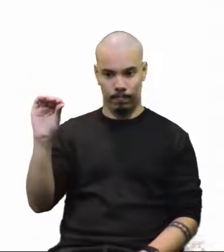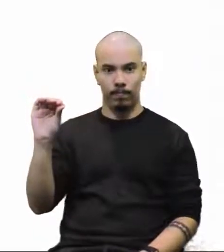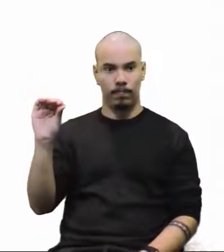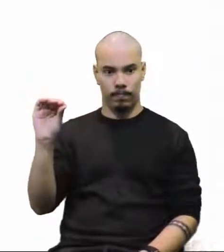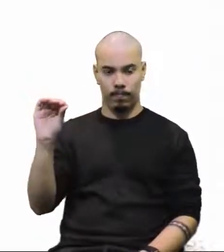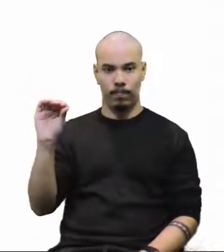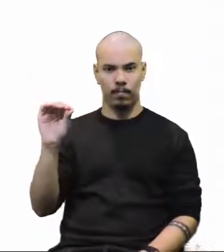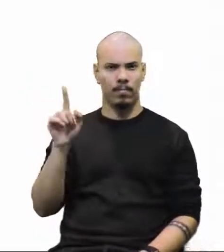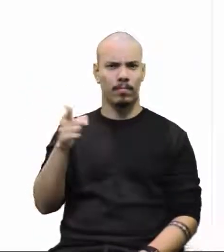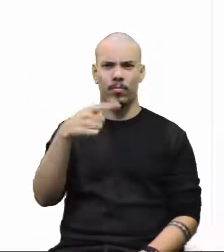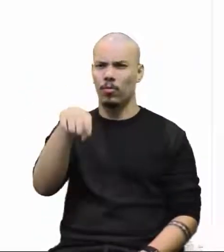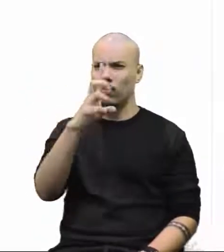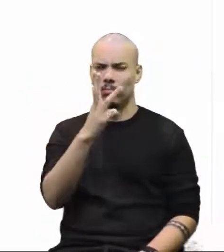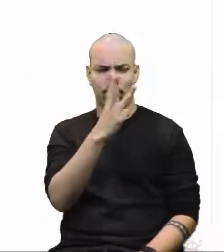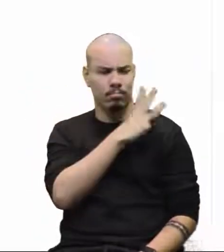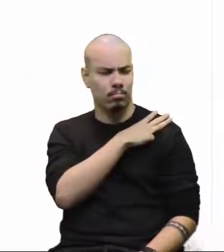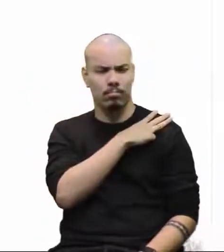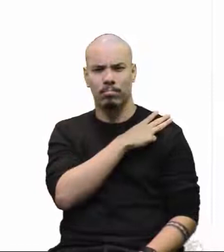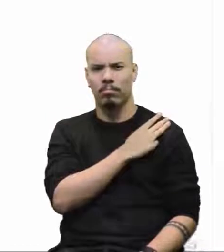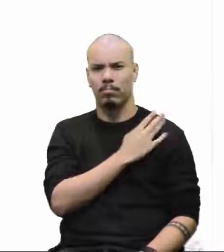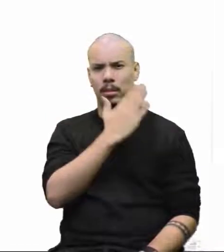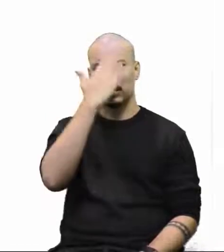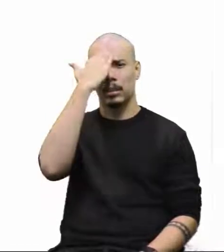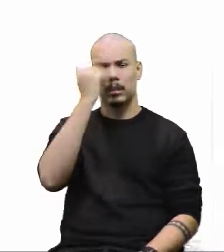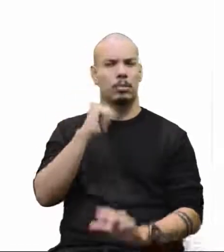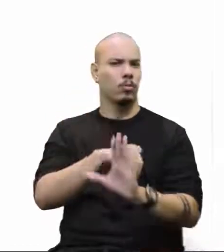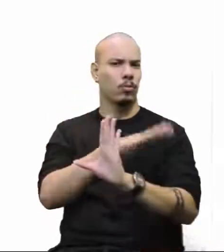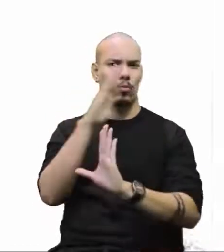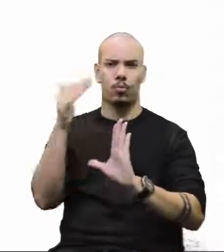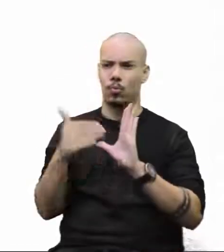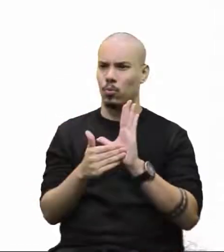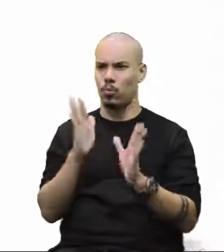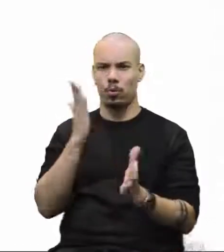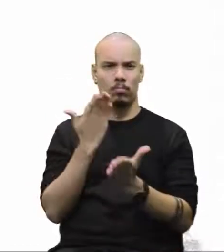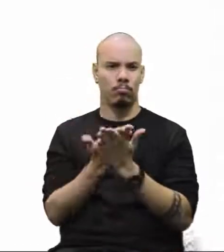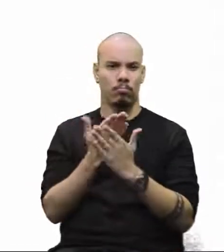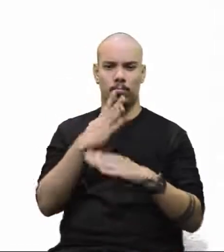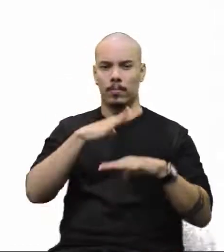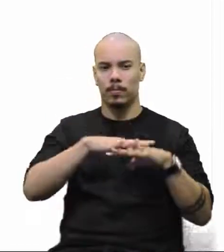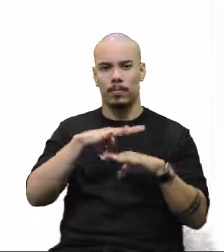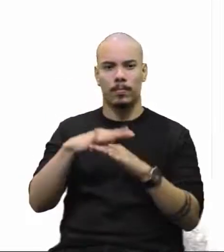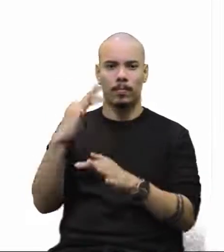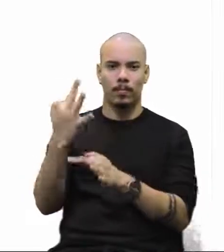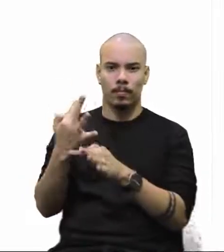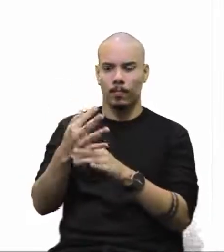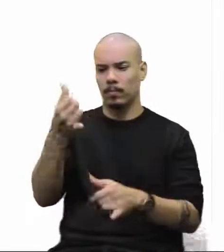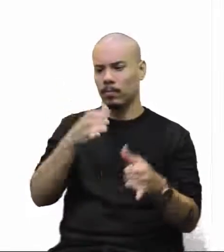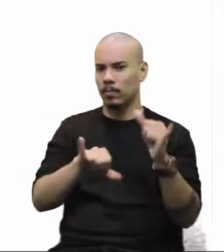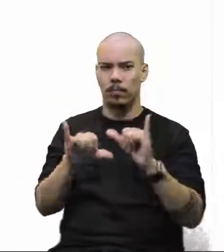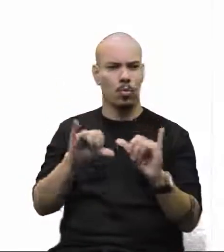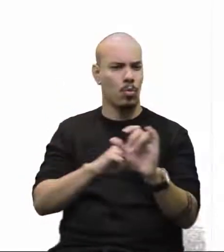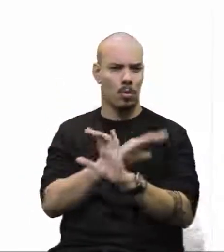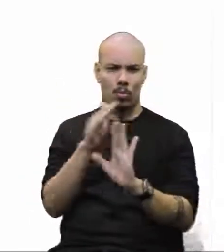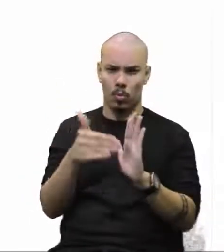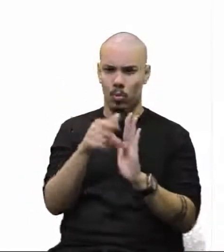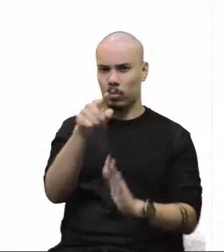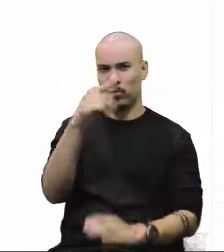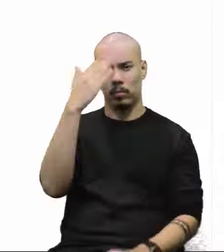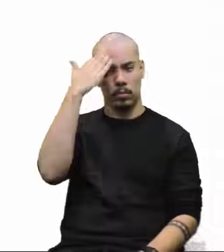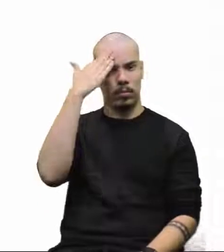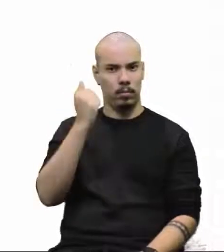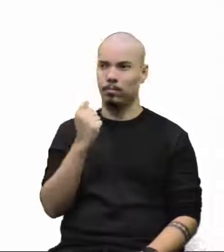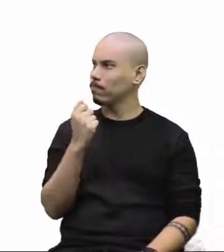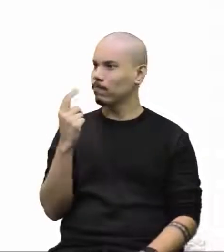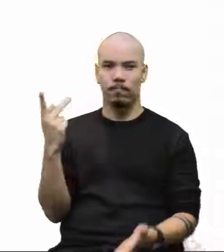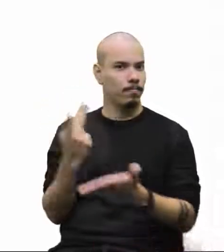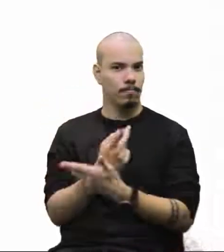são terceiro ano, já estão feras aí. Isso. Já viram muitos anos de matemática, física e química, mudando de lado equações aí. Eles não